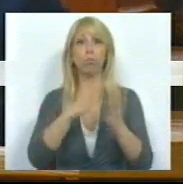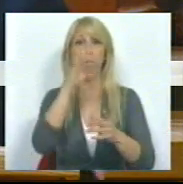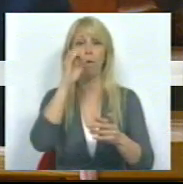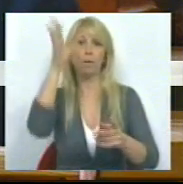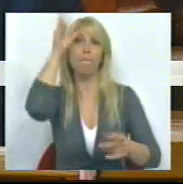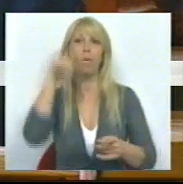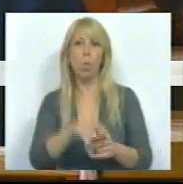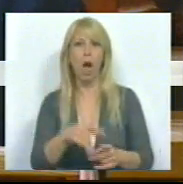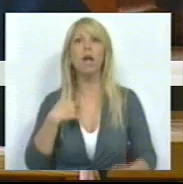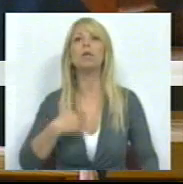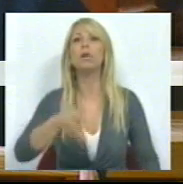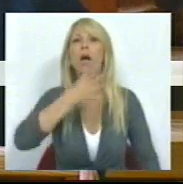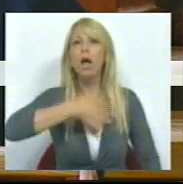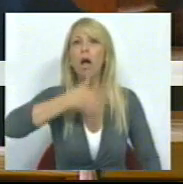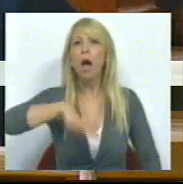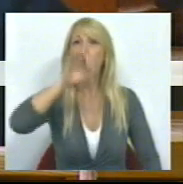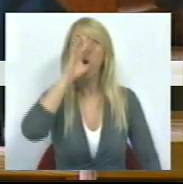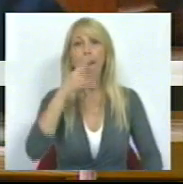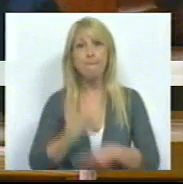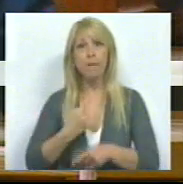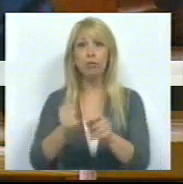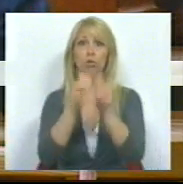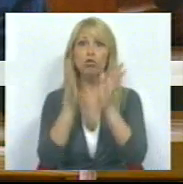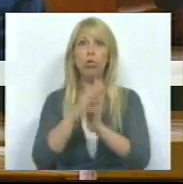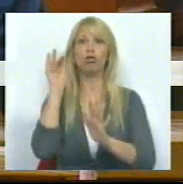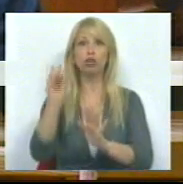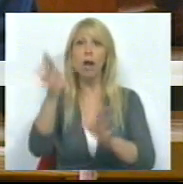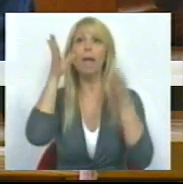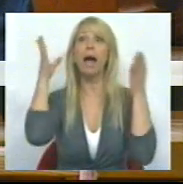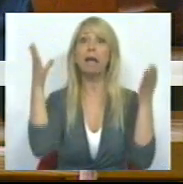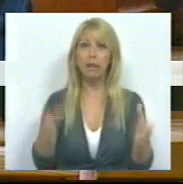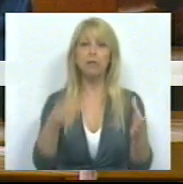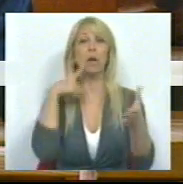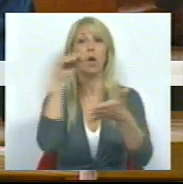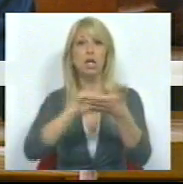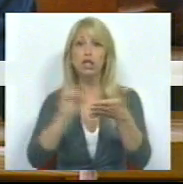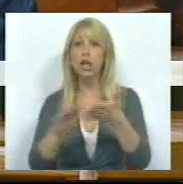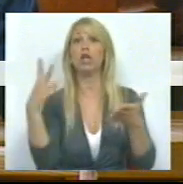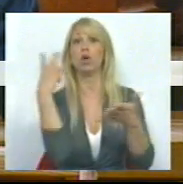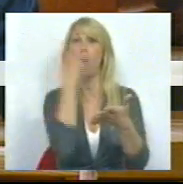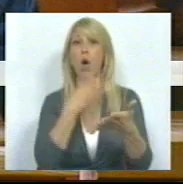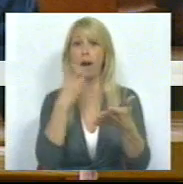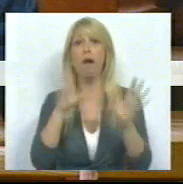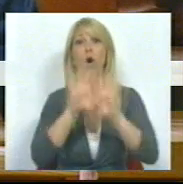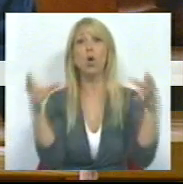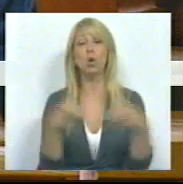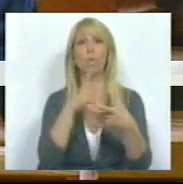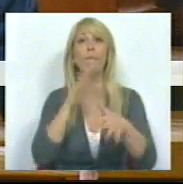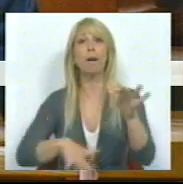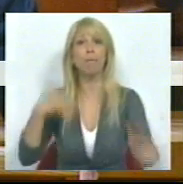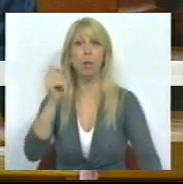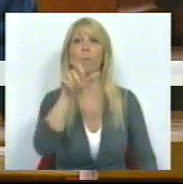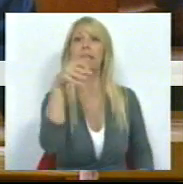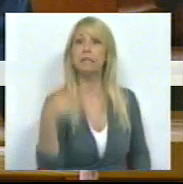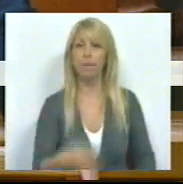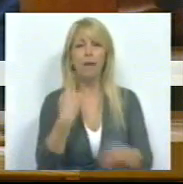ficámos a saber que, apesar de todos os alertas escritos e orais do Grupo Parlamentar do PCP, nomeadamente em todas as audições